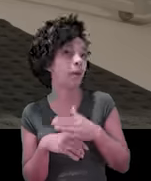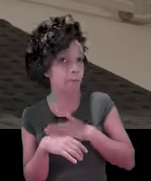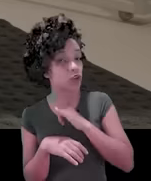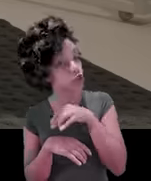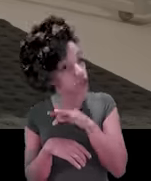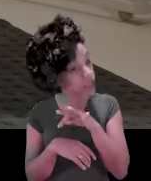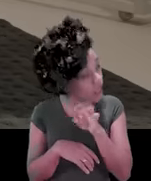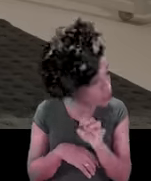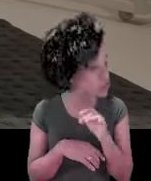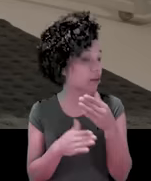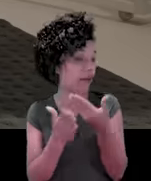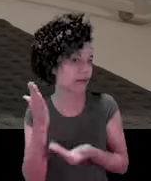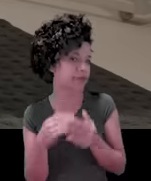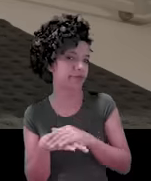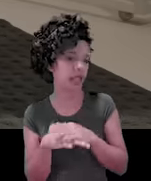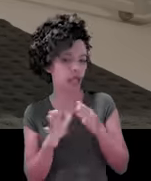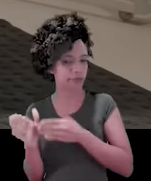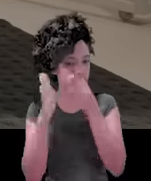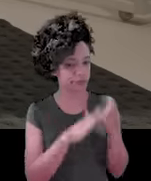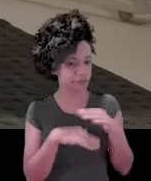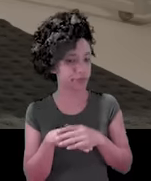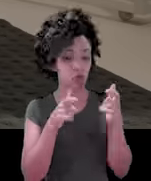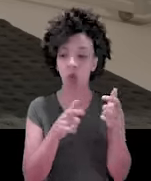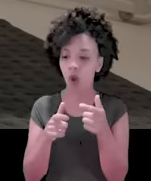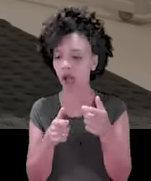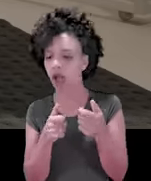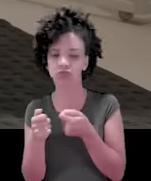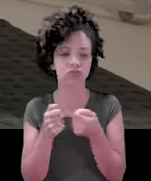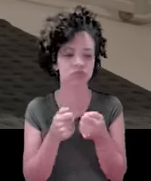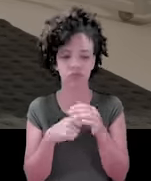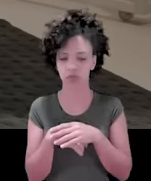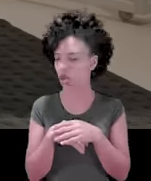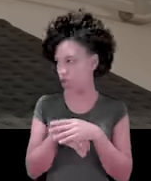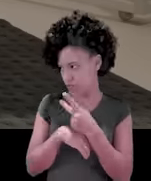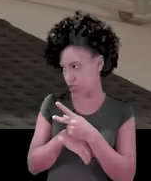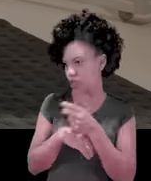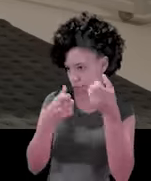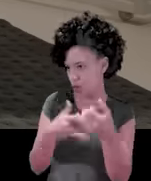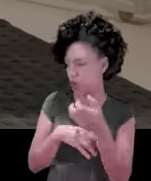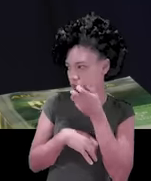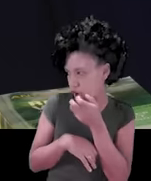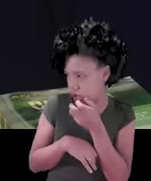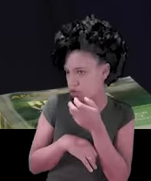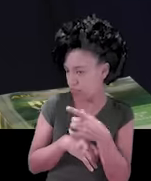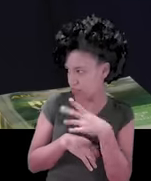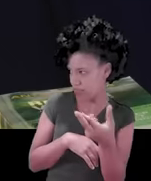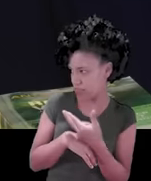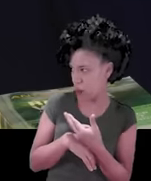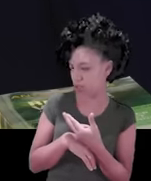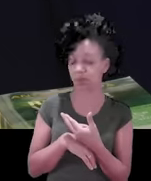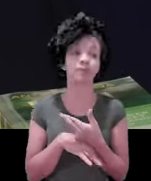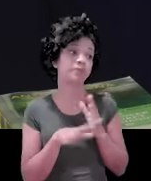caindo e aí vem a próxima fase escolher local povo calma você falou na rádio ele te respondem então